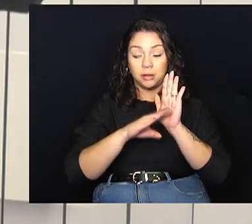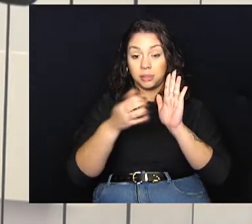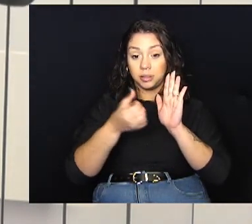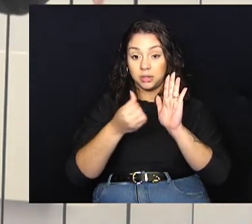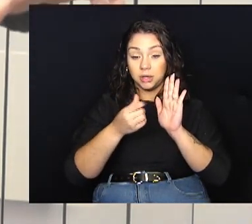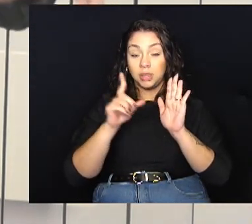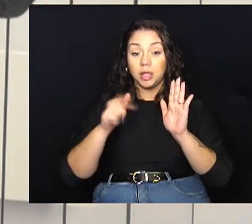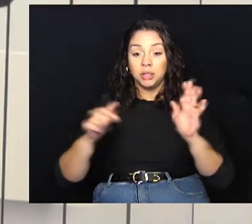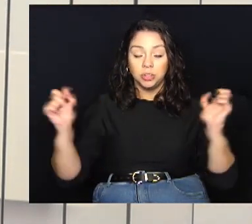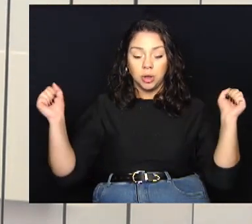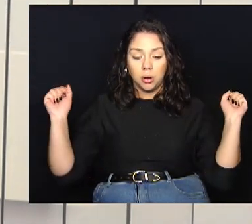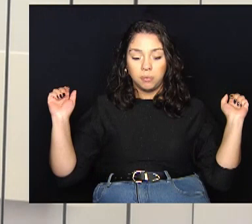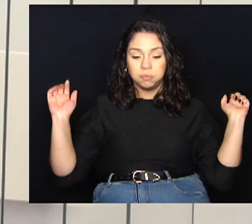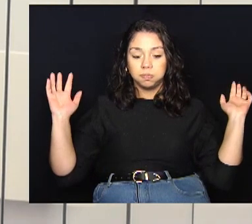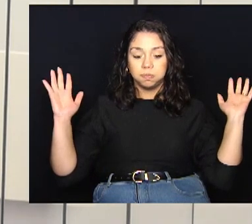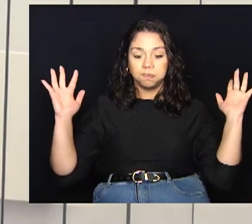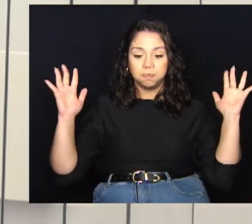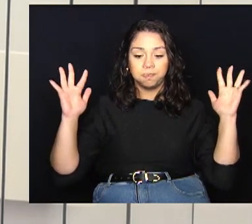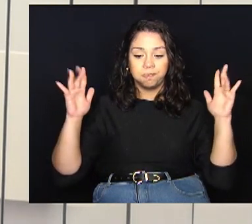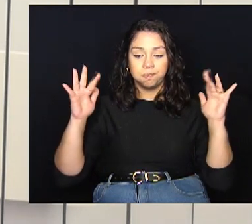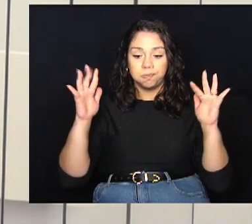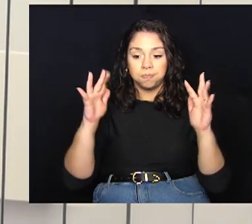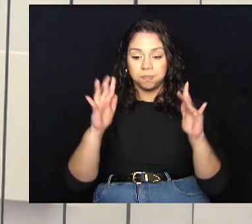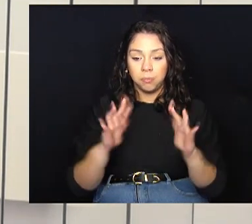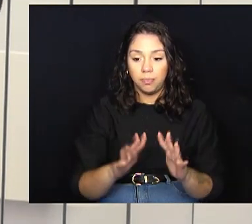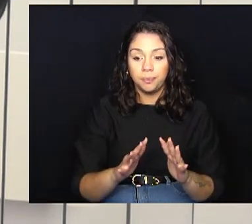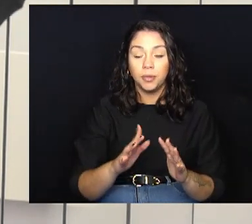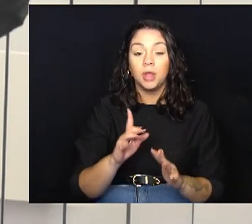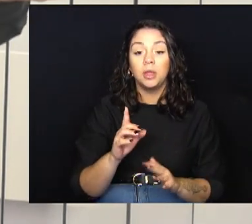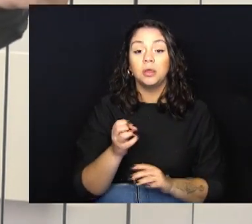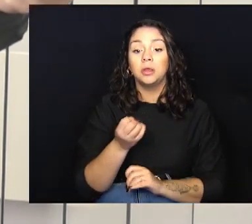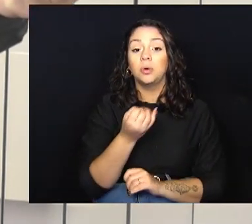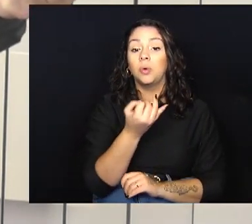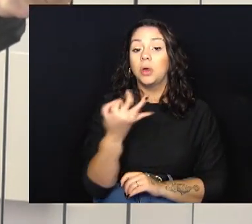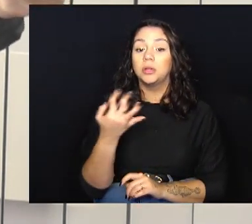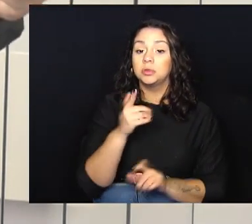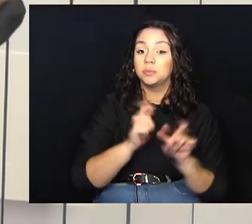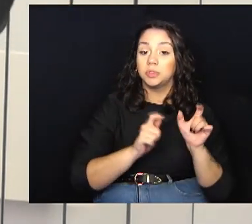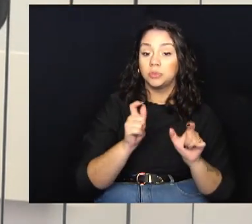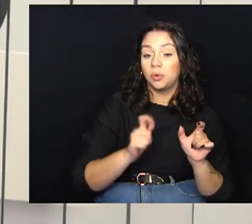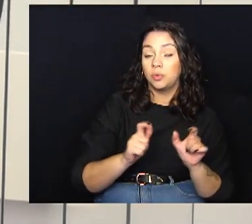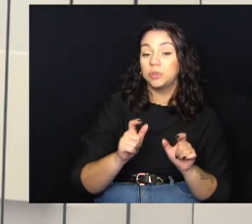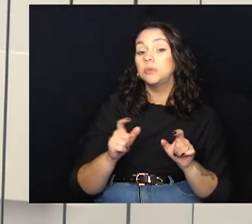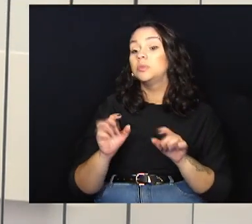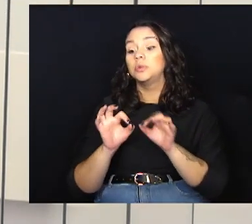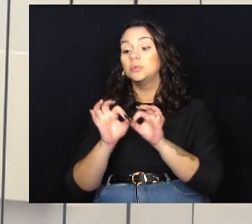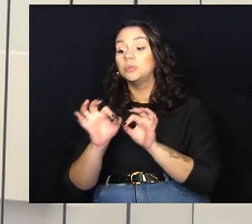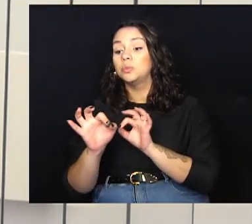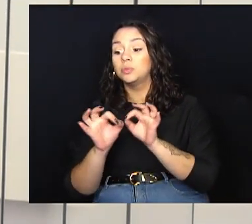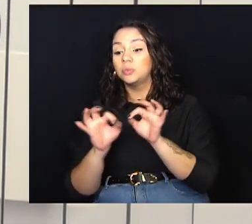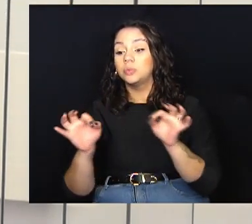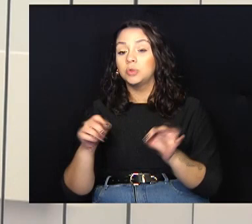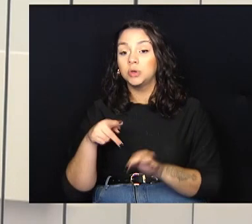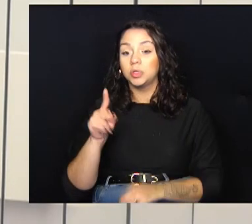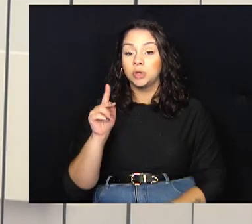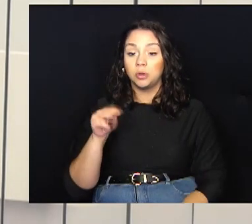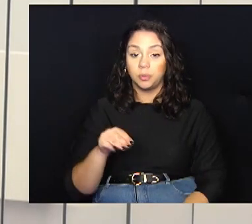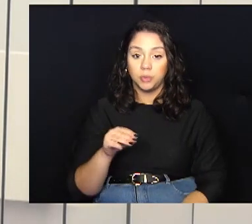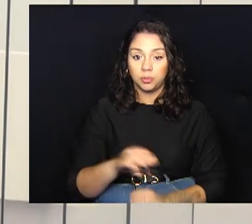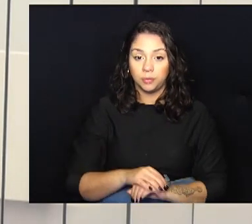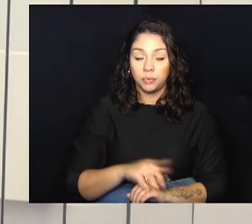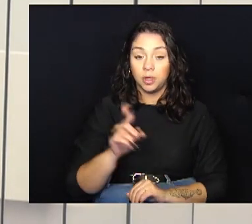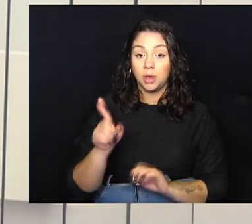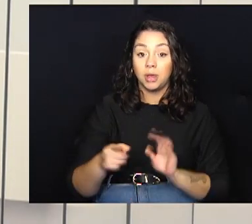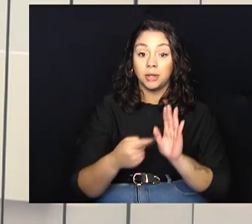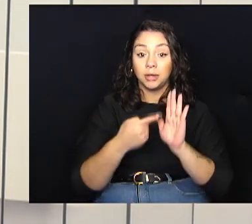que é o número de habitantes por quilômetro quadrado e a concentração Urbana de Campinas é a décima primeira maior